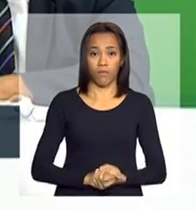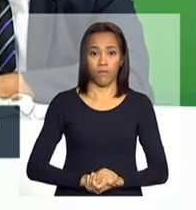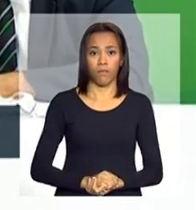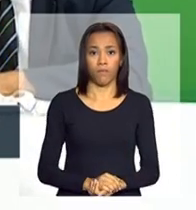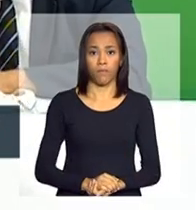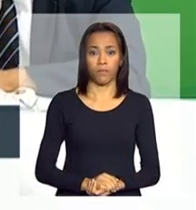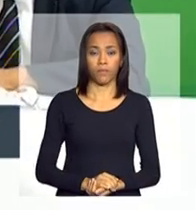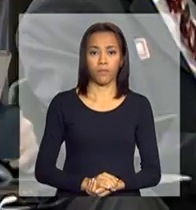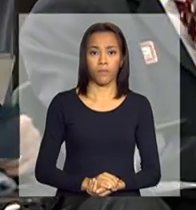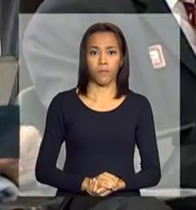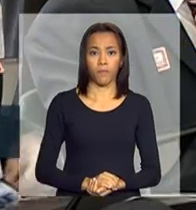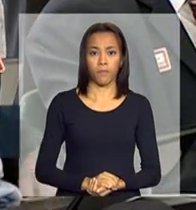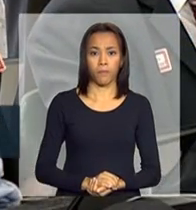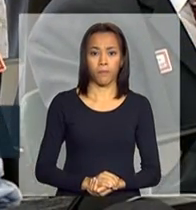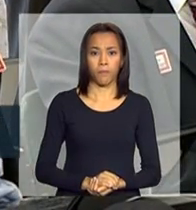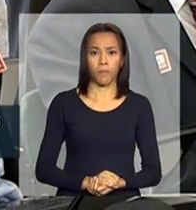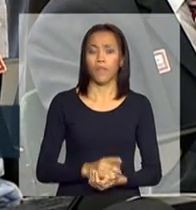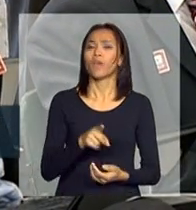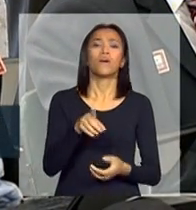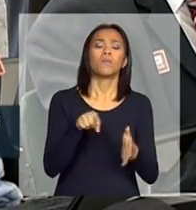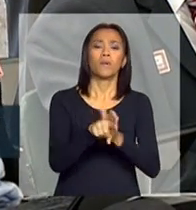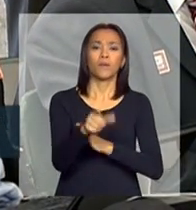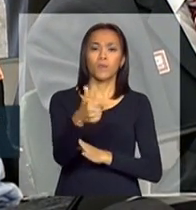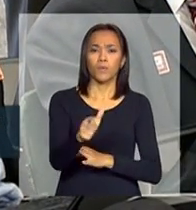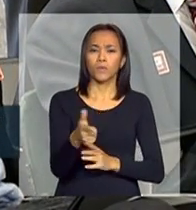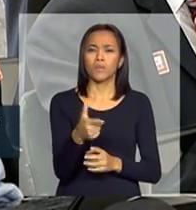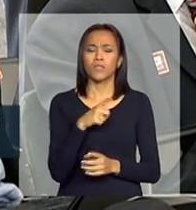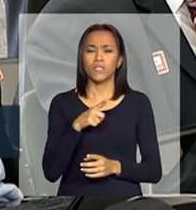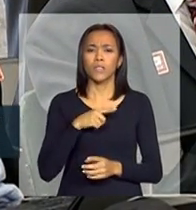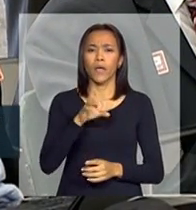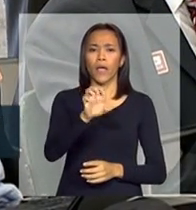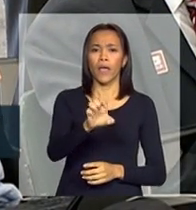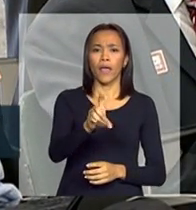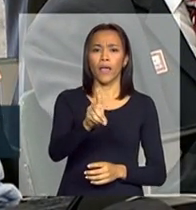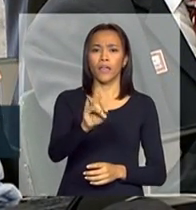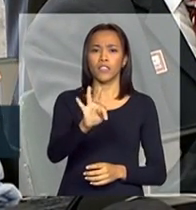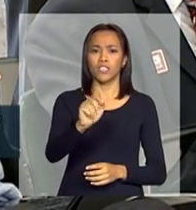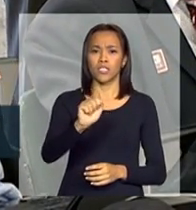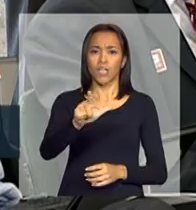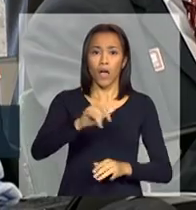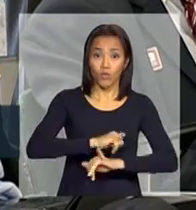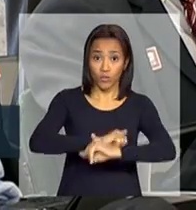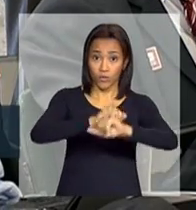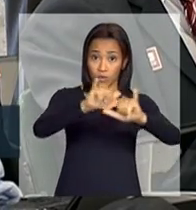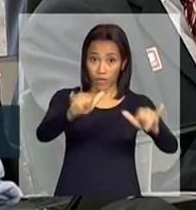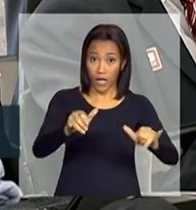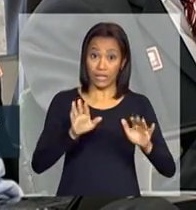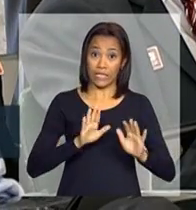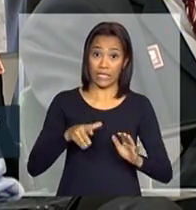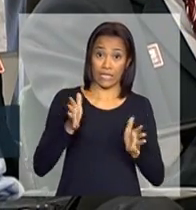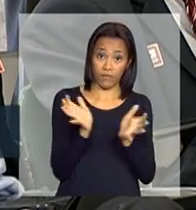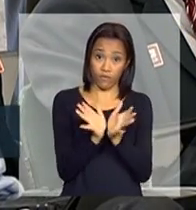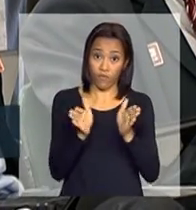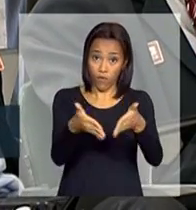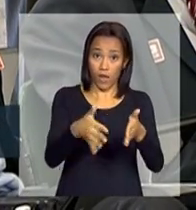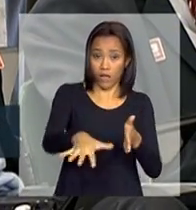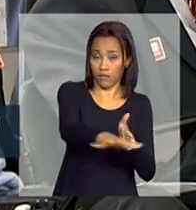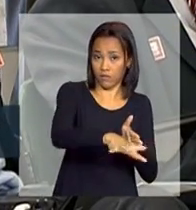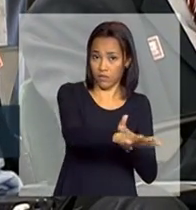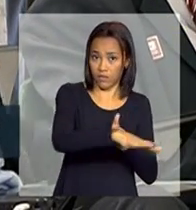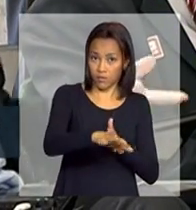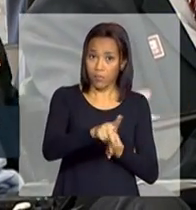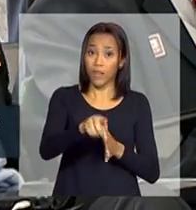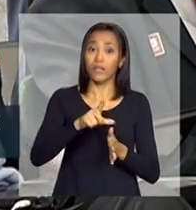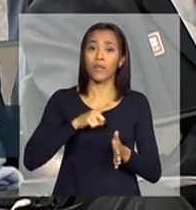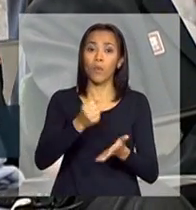lançamento Ô perdão havia uma expectativa de lançamento dos editais desses setores considerados prioritários para o apoio que